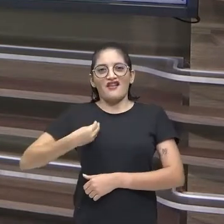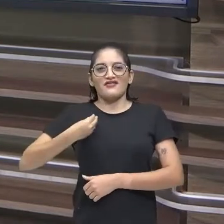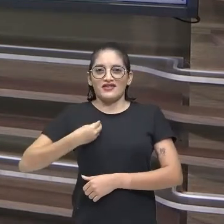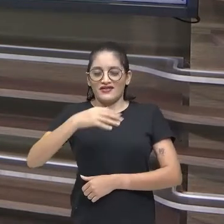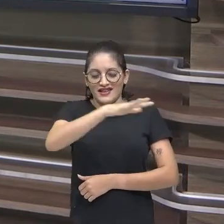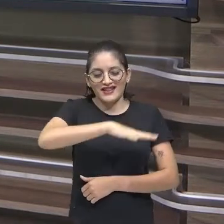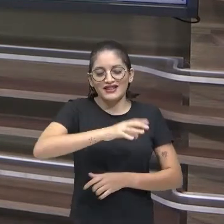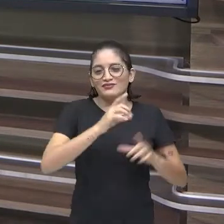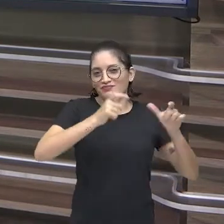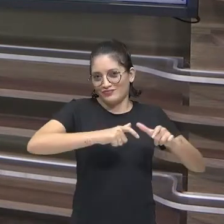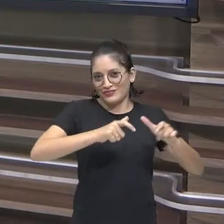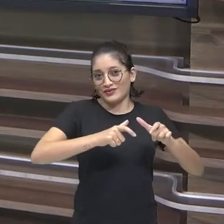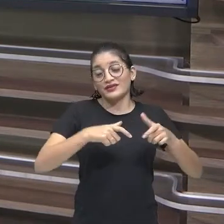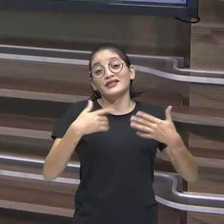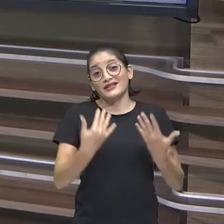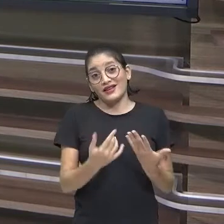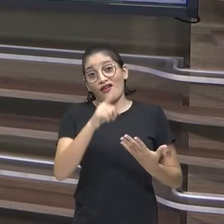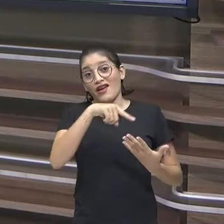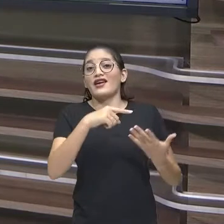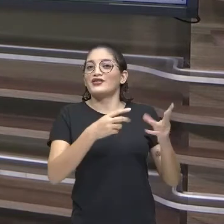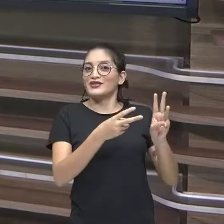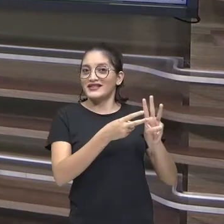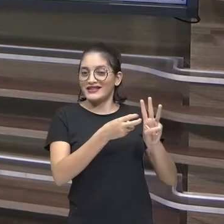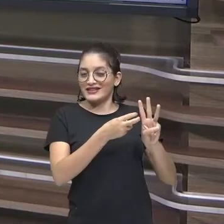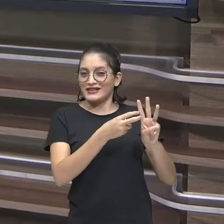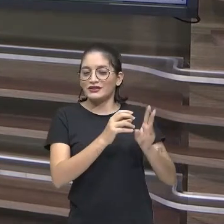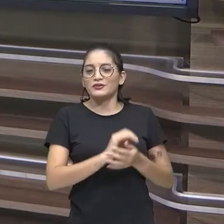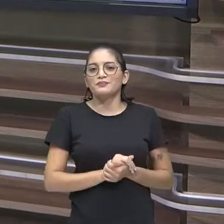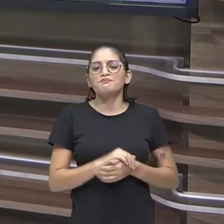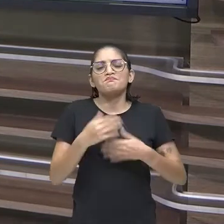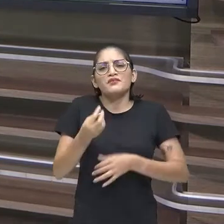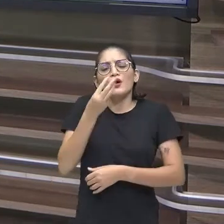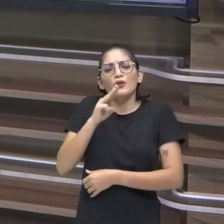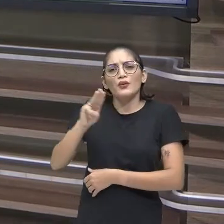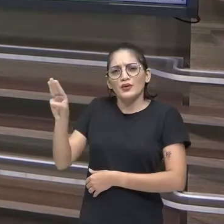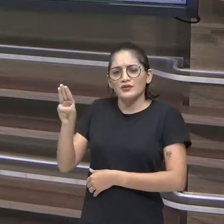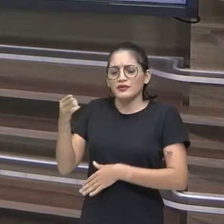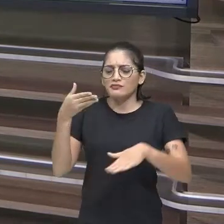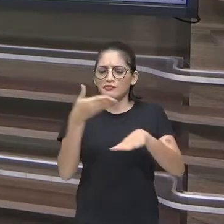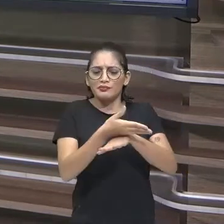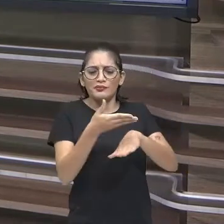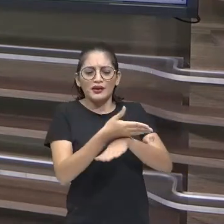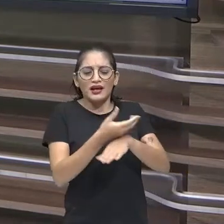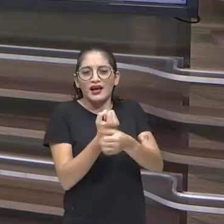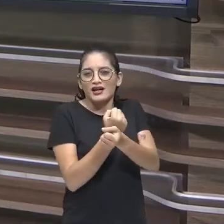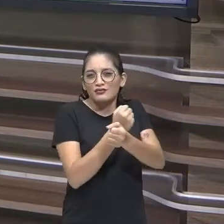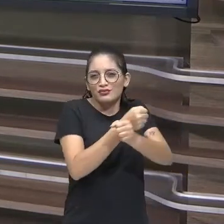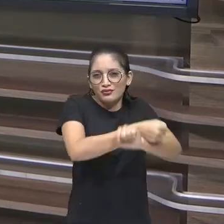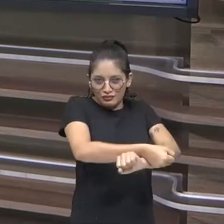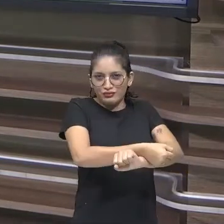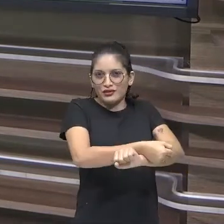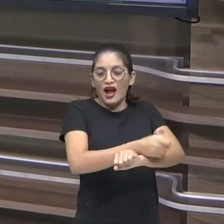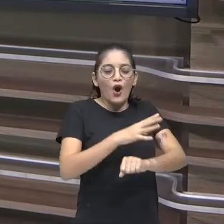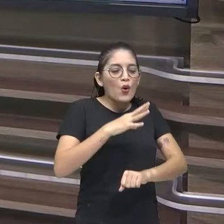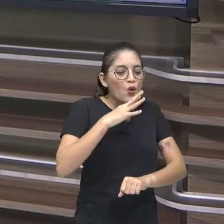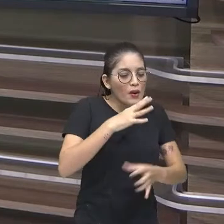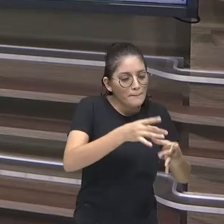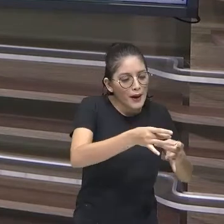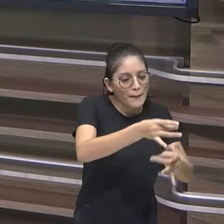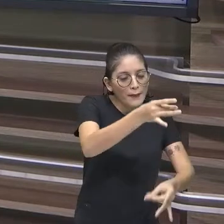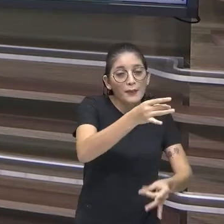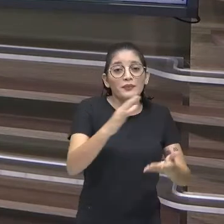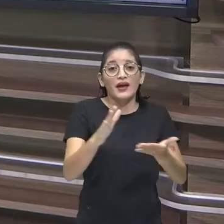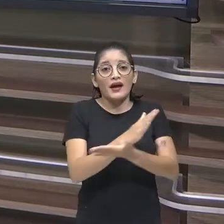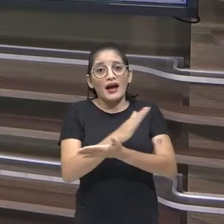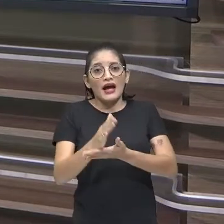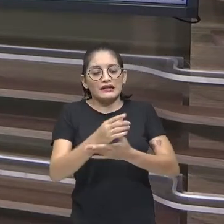naquela localidade, no caso, os indígenas. Então, os bandeirantes viram a necessidade de se apropriar desse conhecimento indígena, muitas vezes